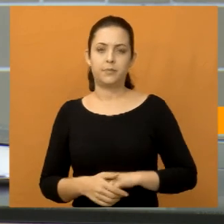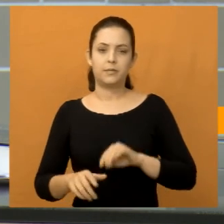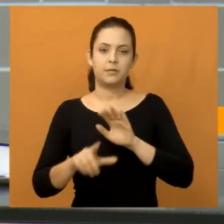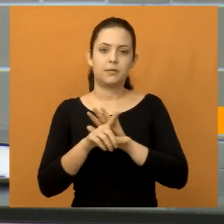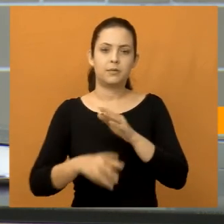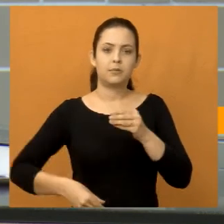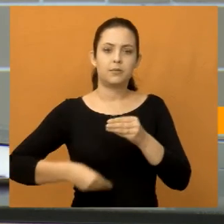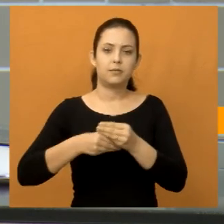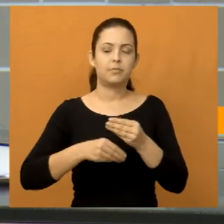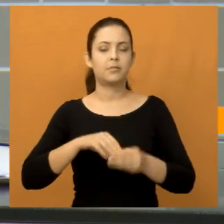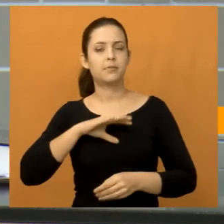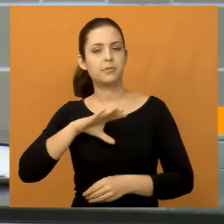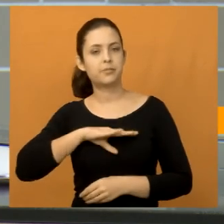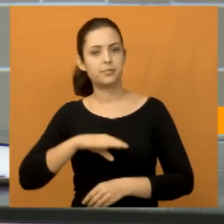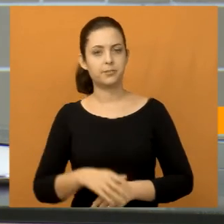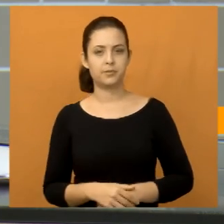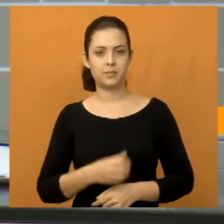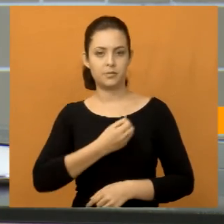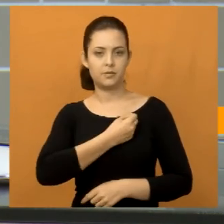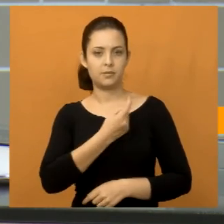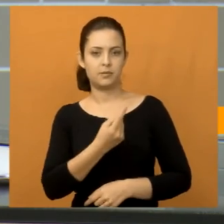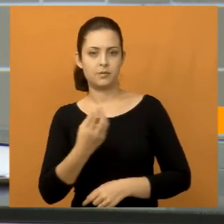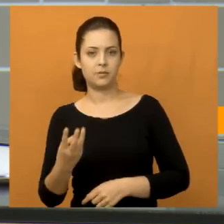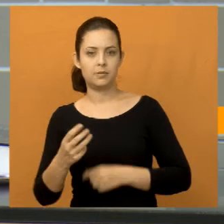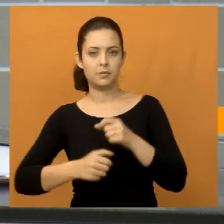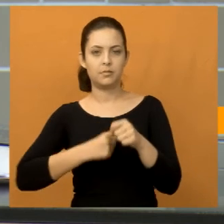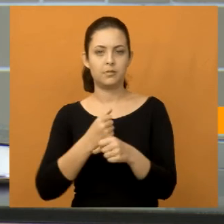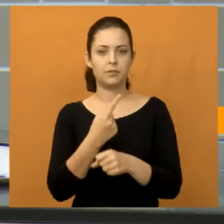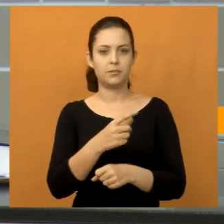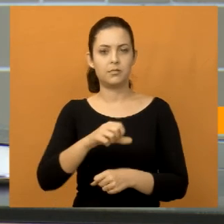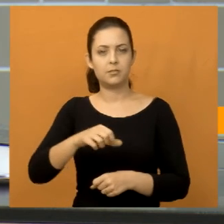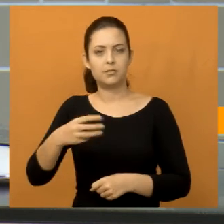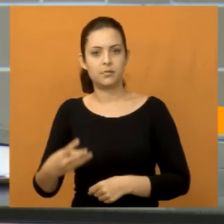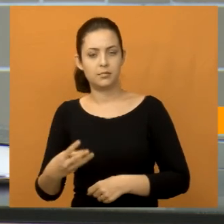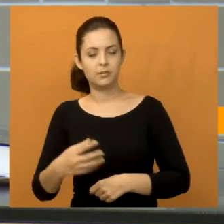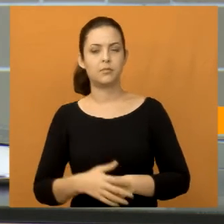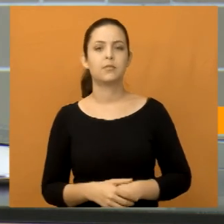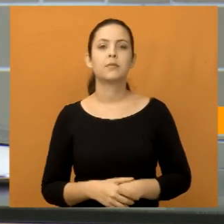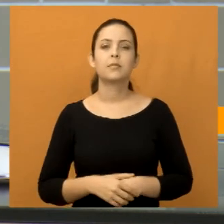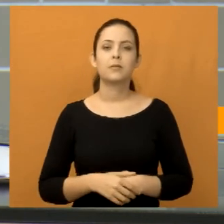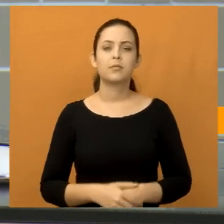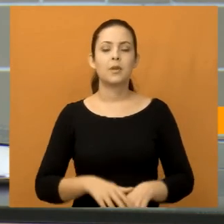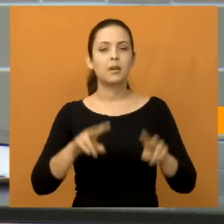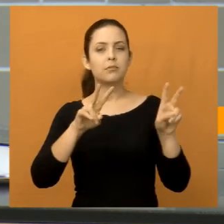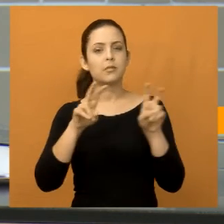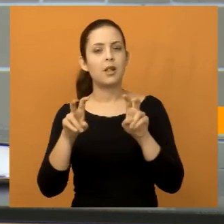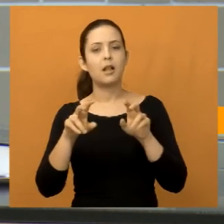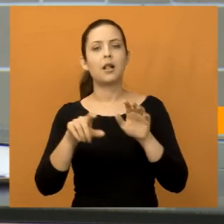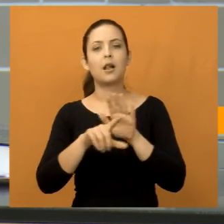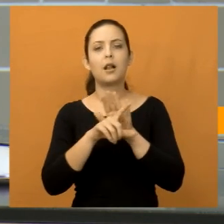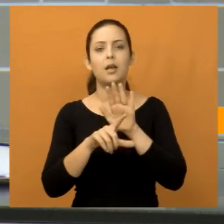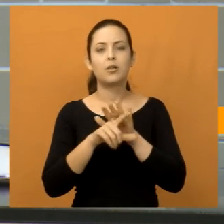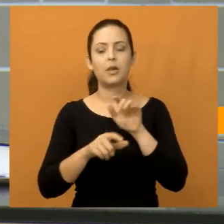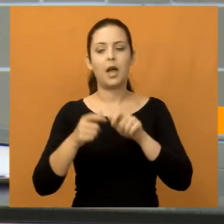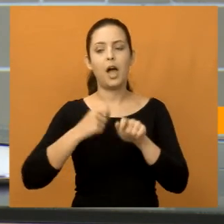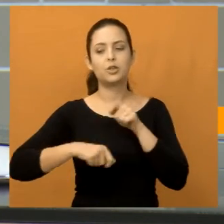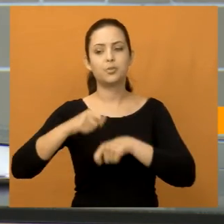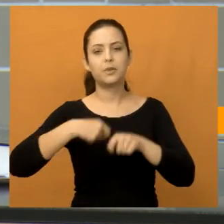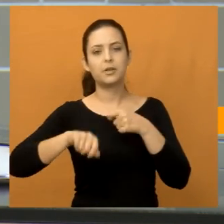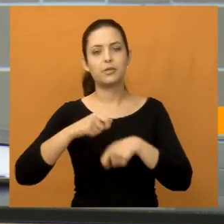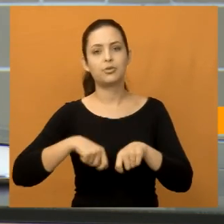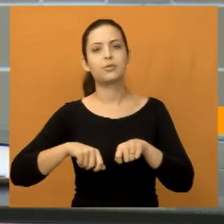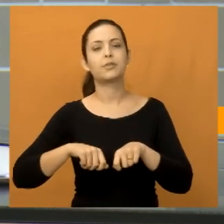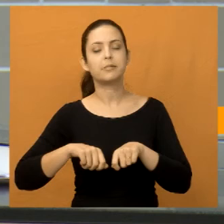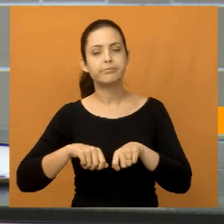Lei Complementar Municipal número 13 de 1993, nos termos da Lei de Improbidade